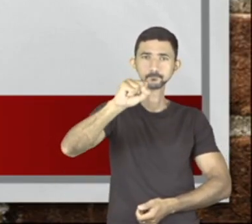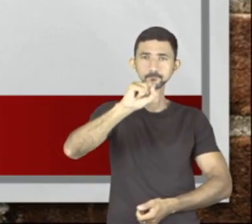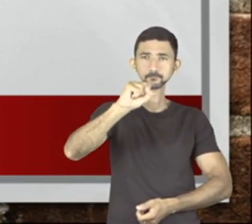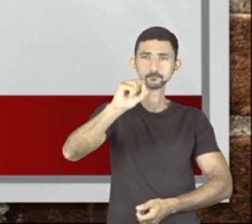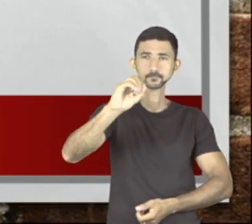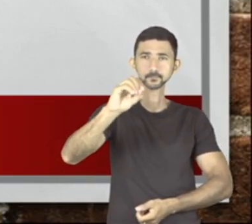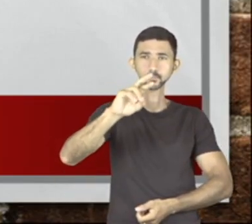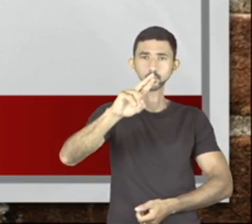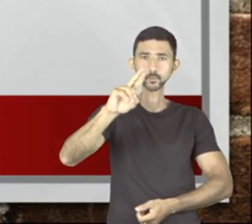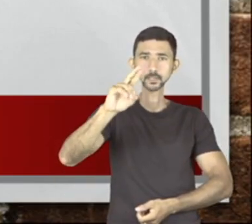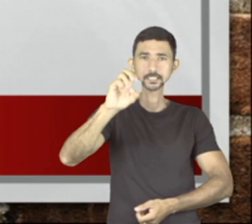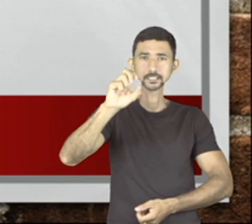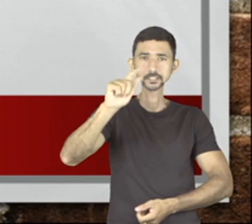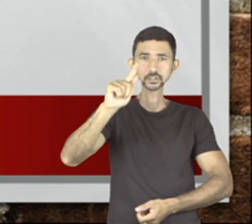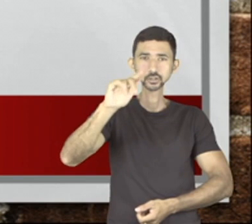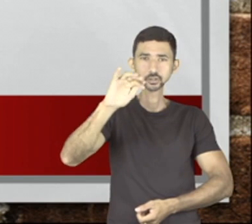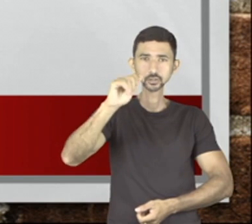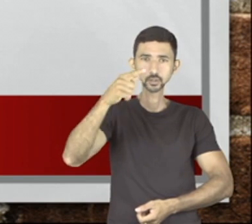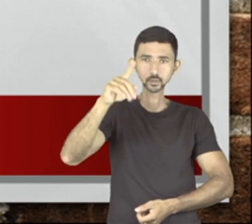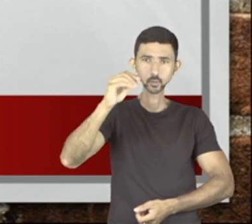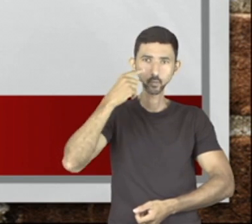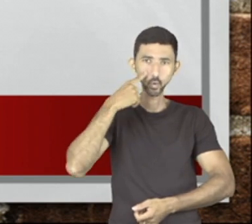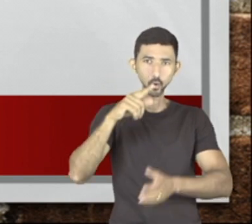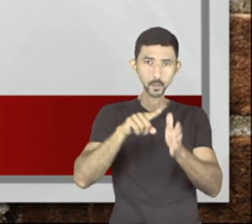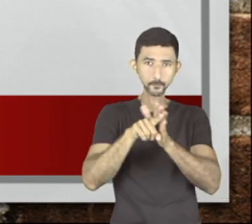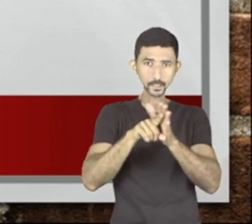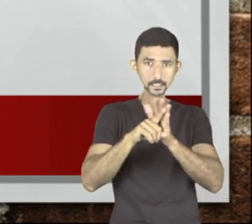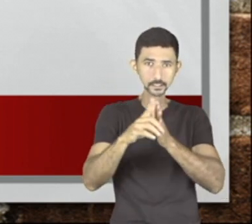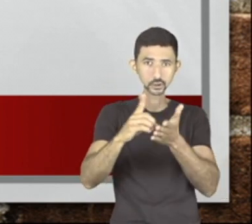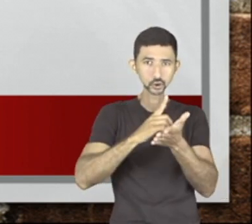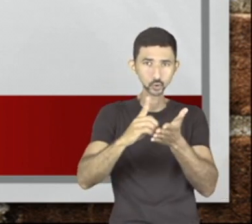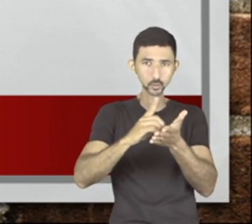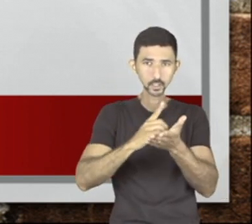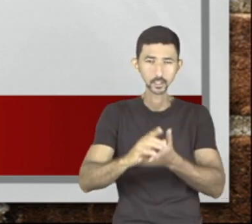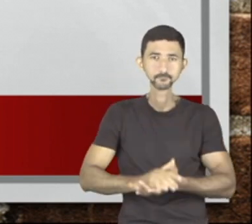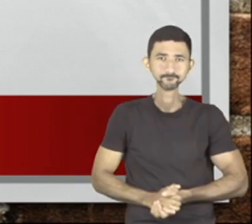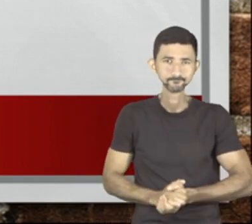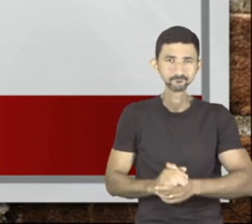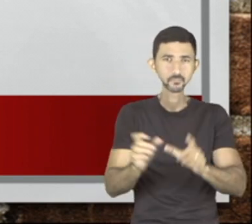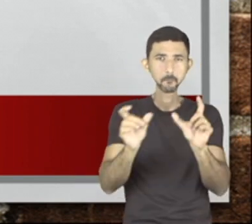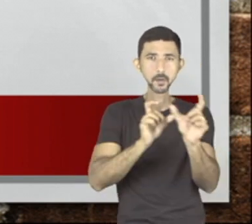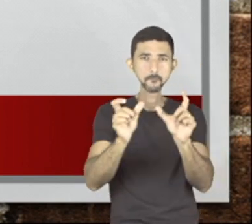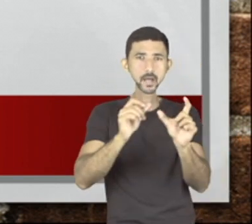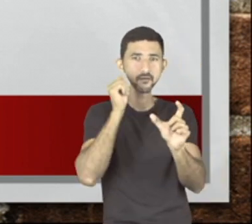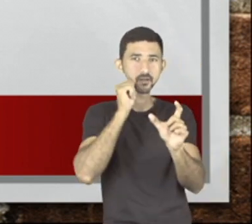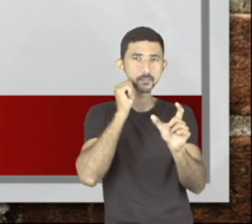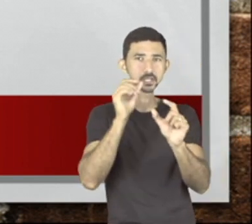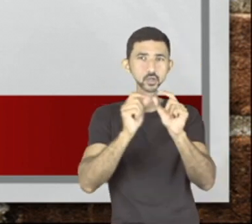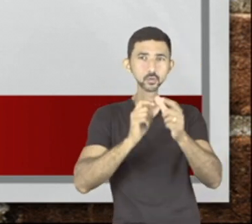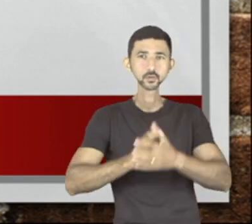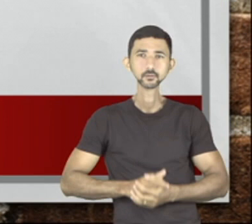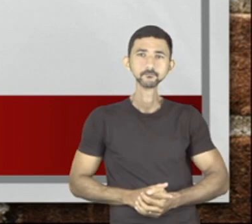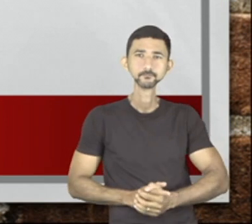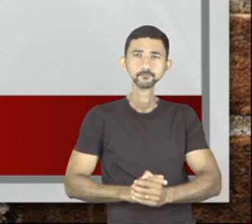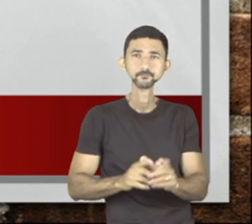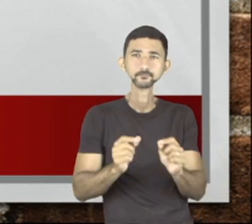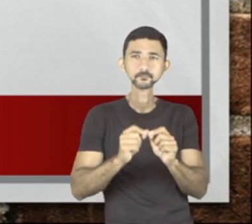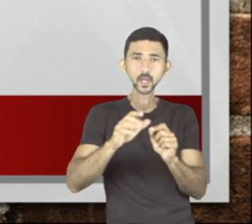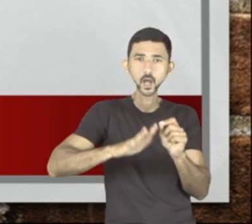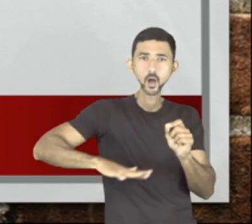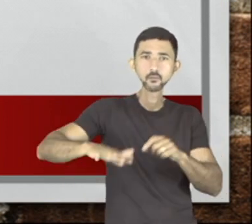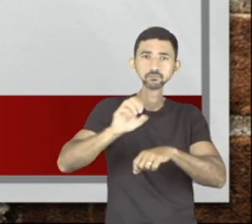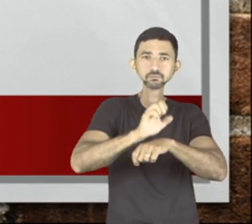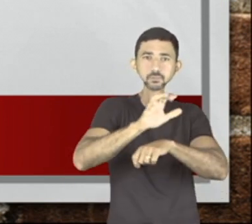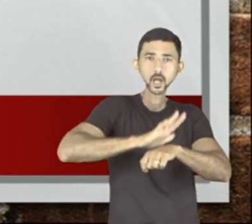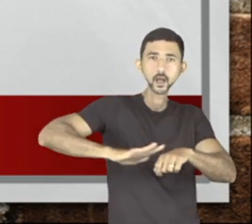de mesorregião, segundo o dicionário aí que eu pesquisei, olha só, é uma palavra feminina, e tem, ó, unidade territorial